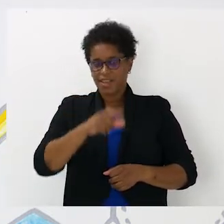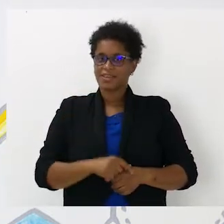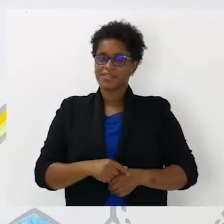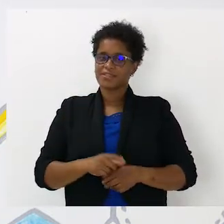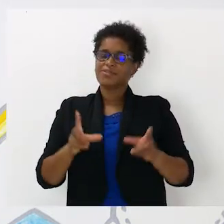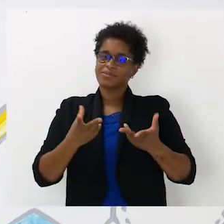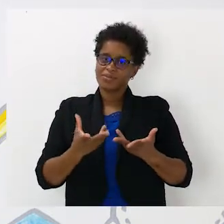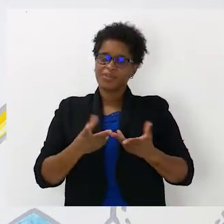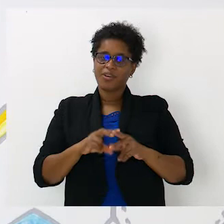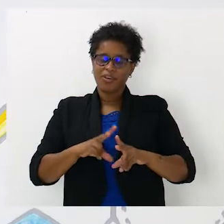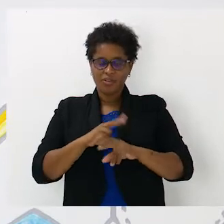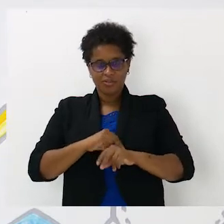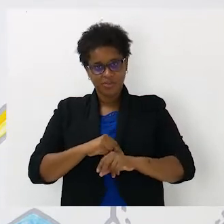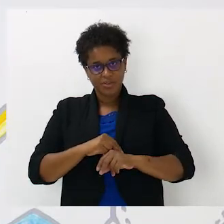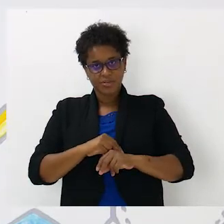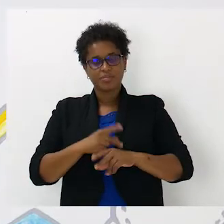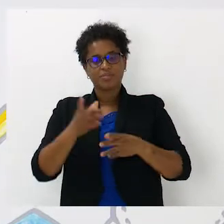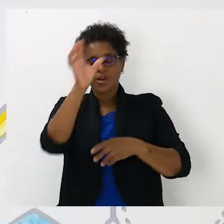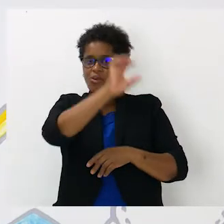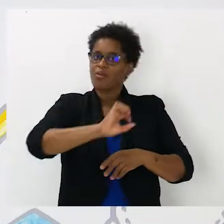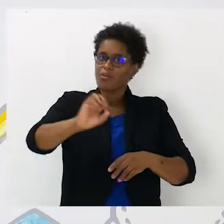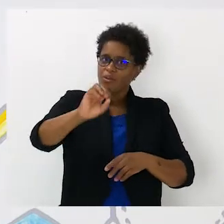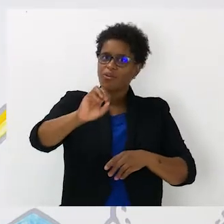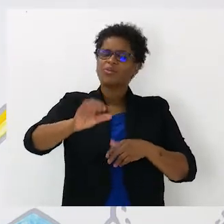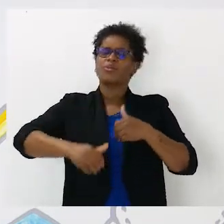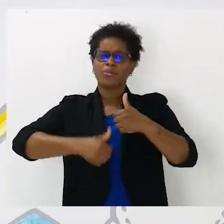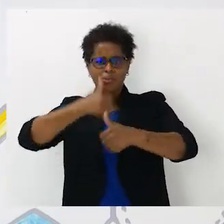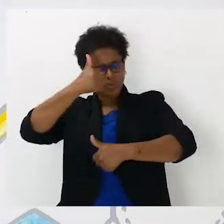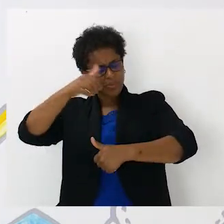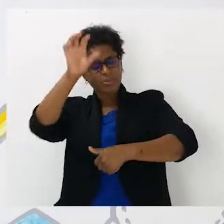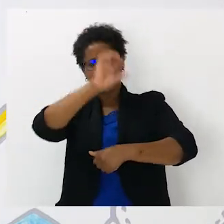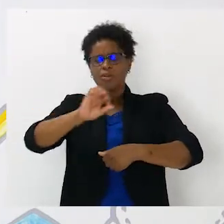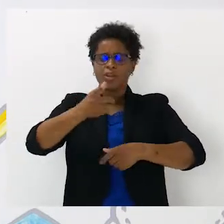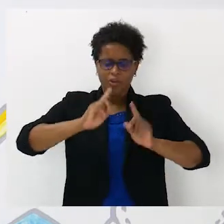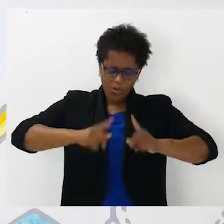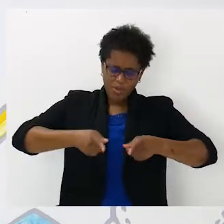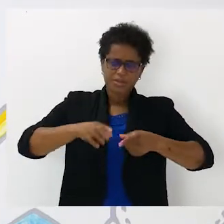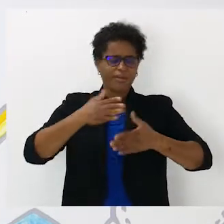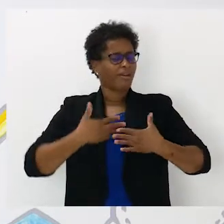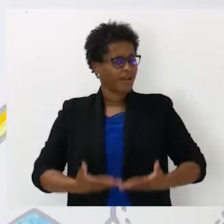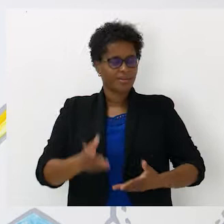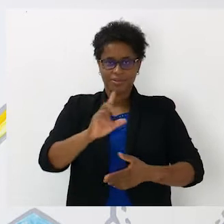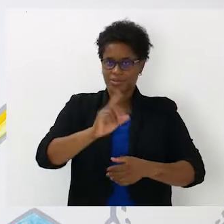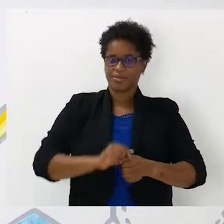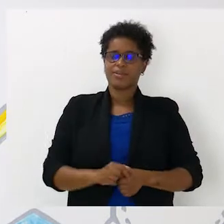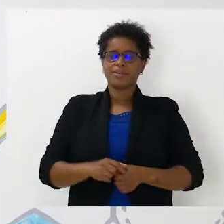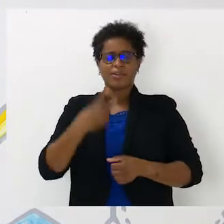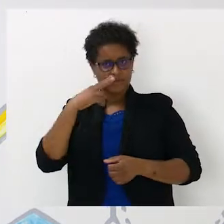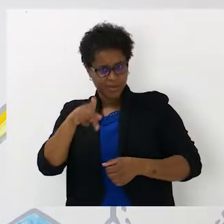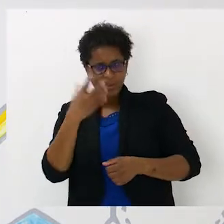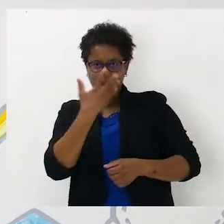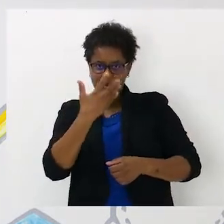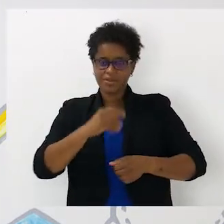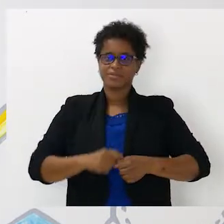nobre para o vosso enriquecimento. Portanto, vamos, não cansem, assistam às